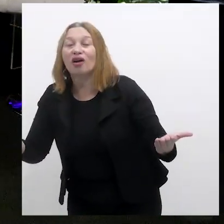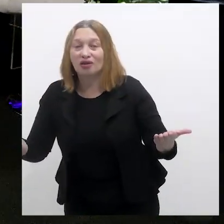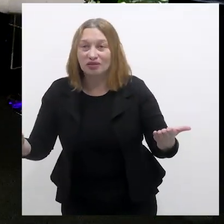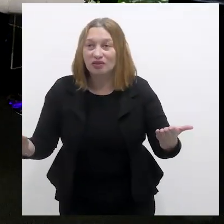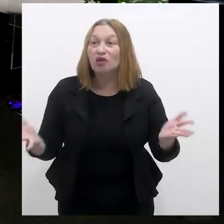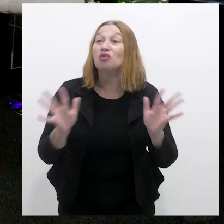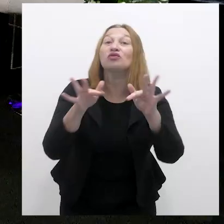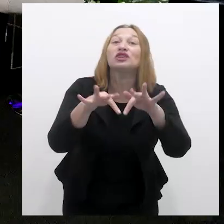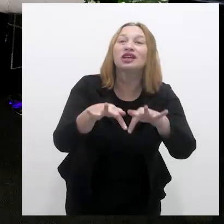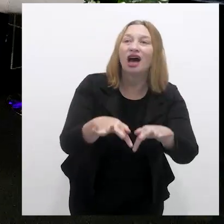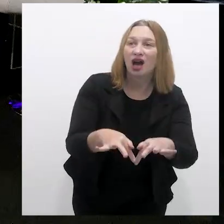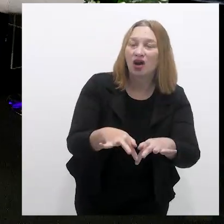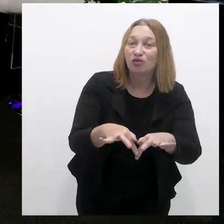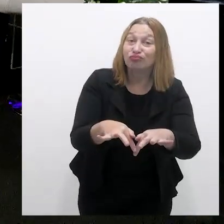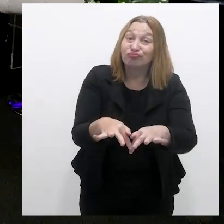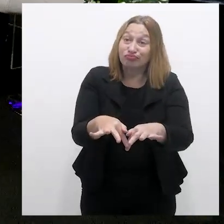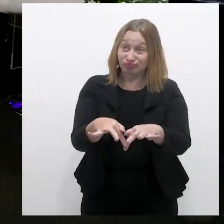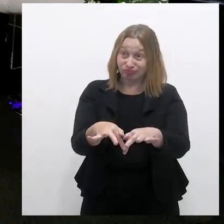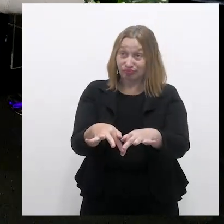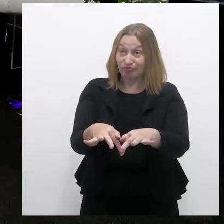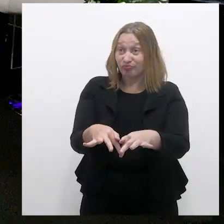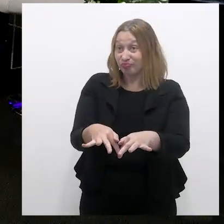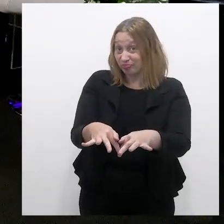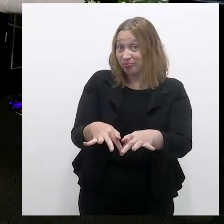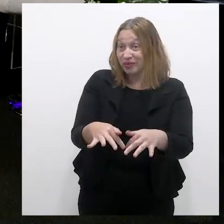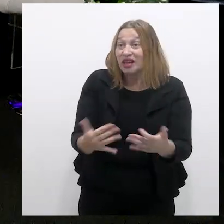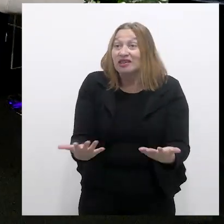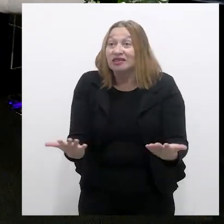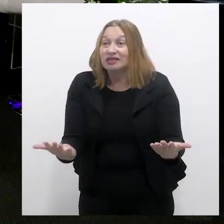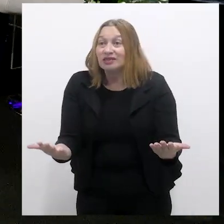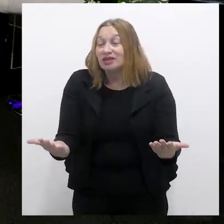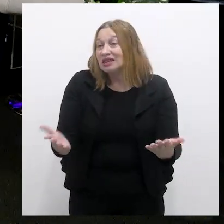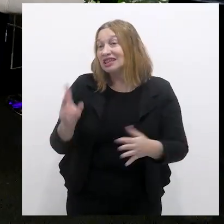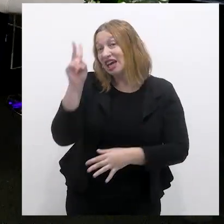moral? Qual vai ser o final